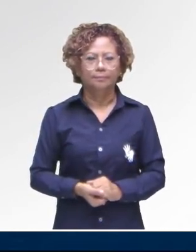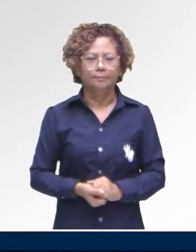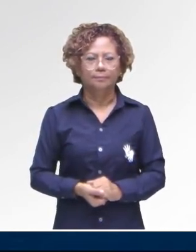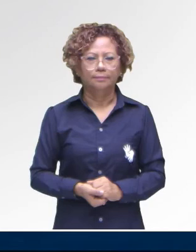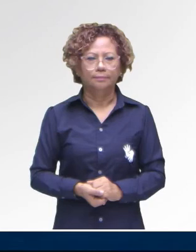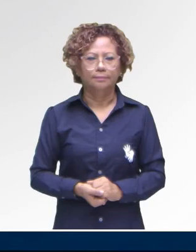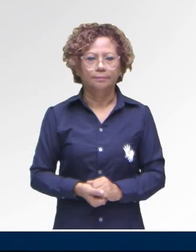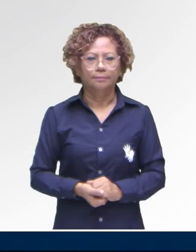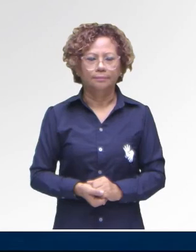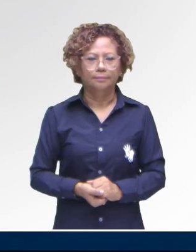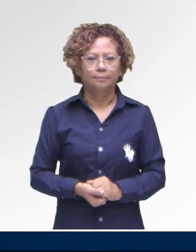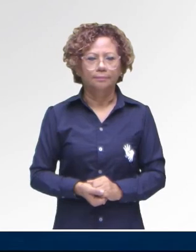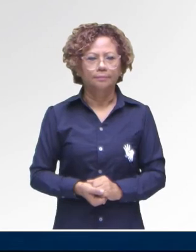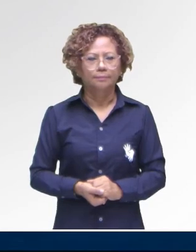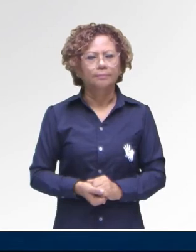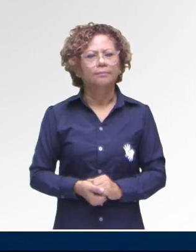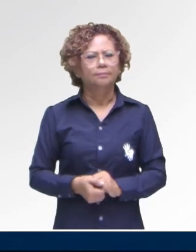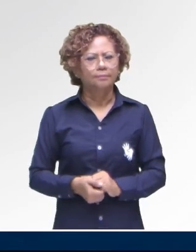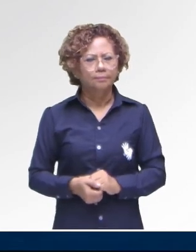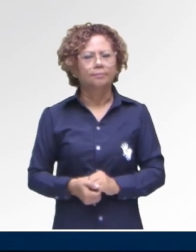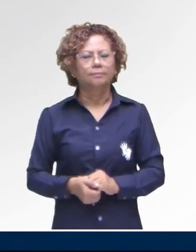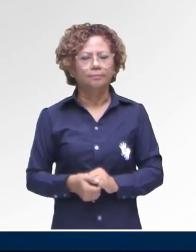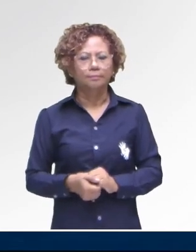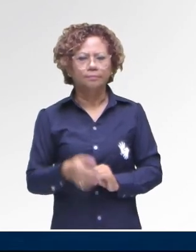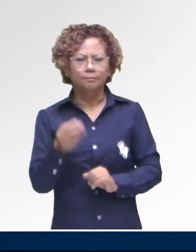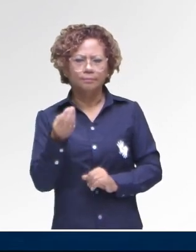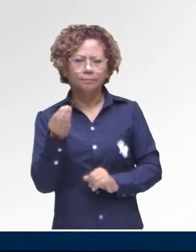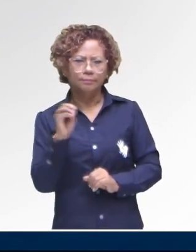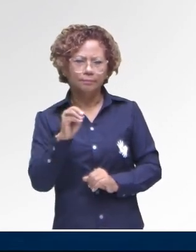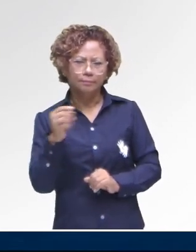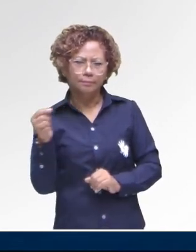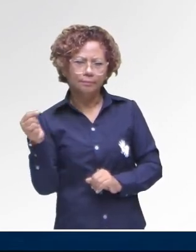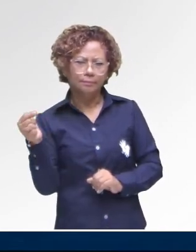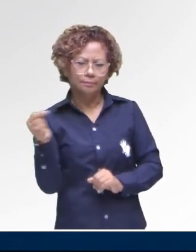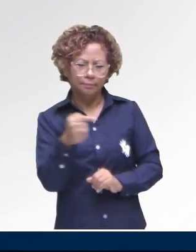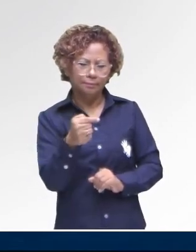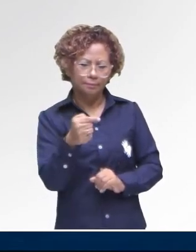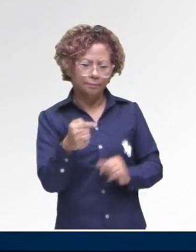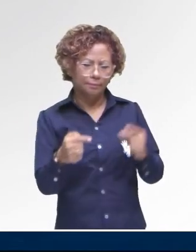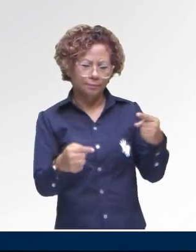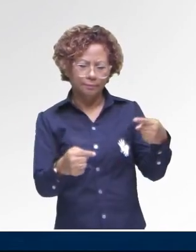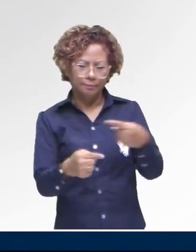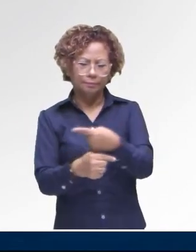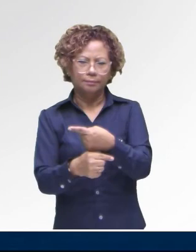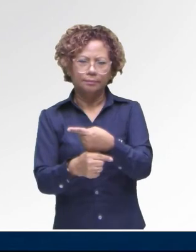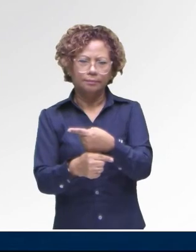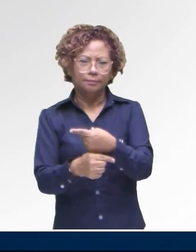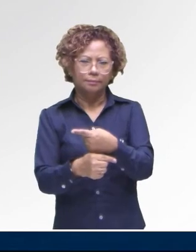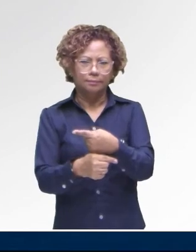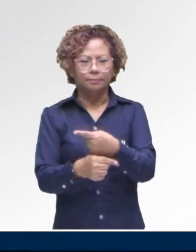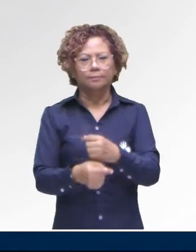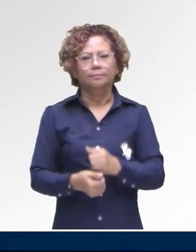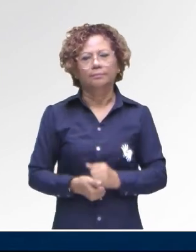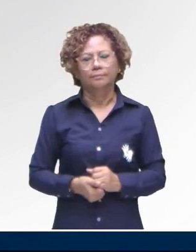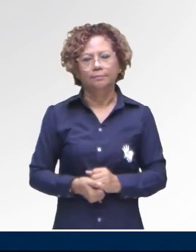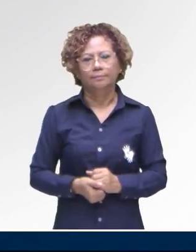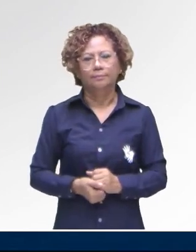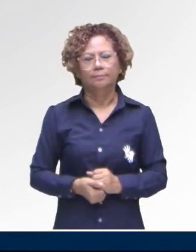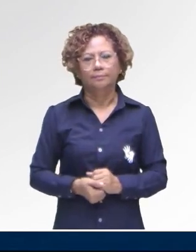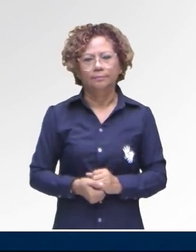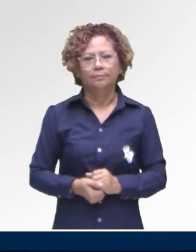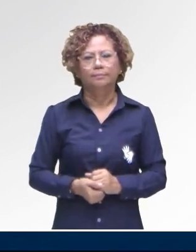vamos colocar aqui, ó, para facilitar, umas setinhas, né, indicando que